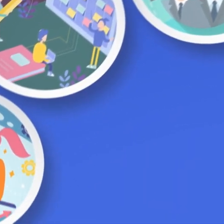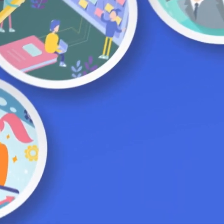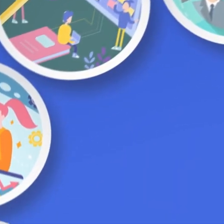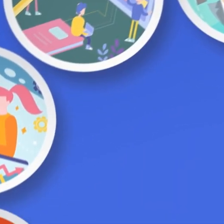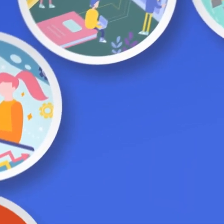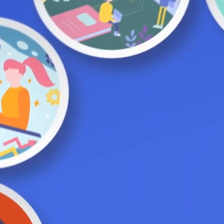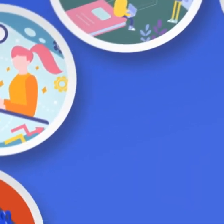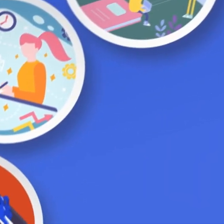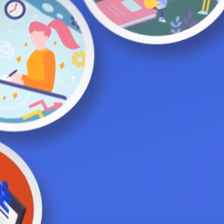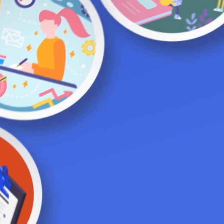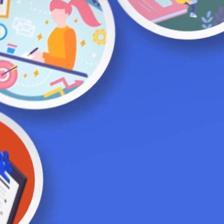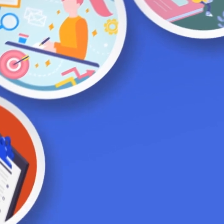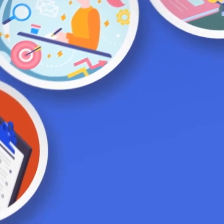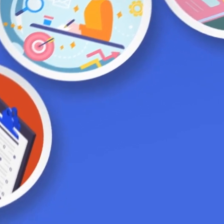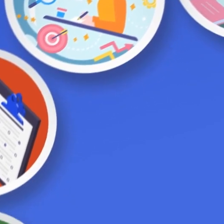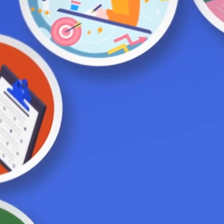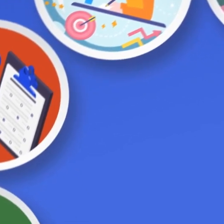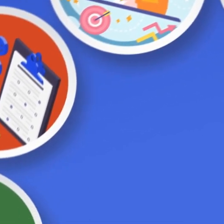científica